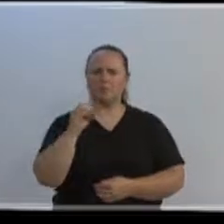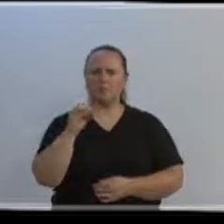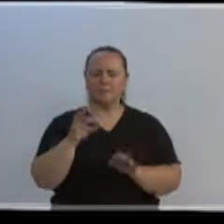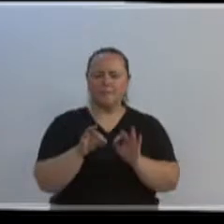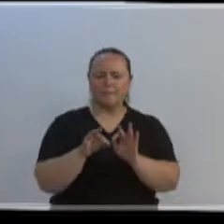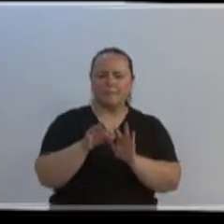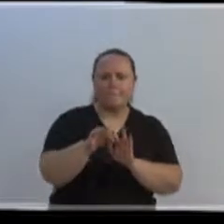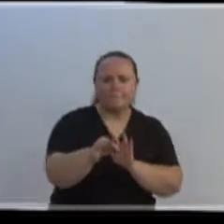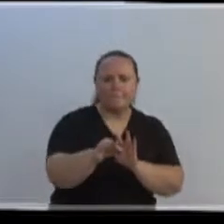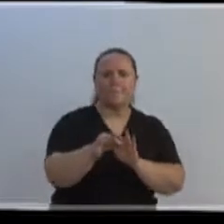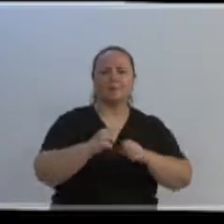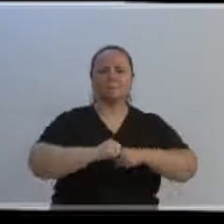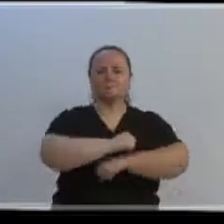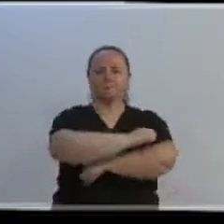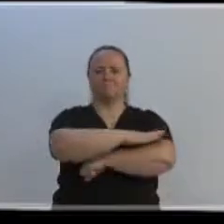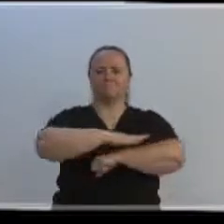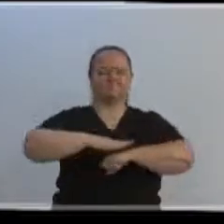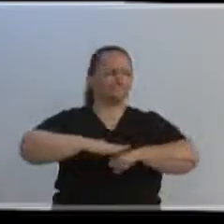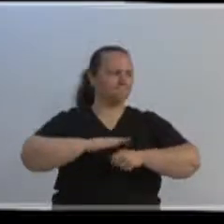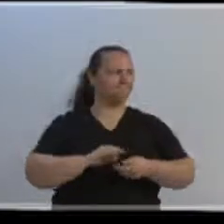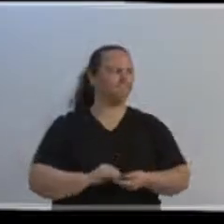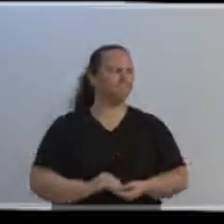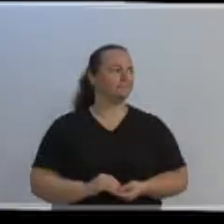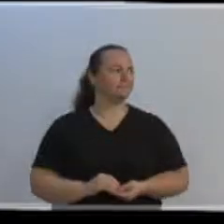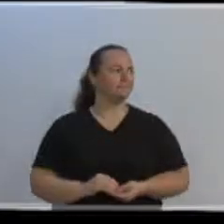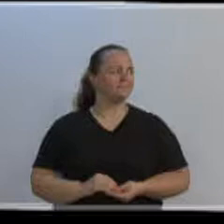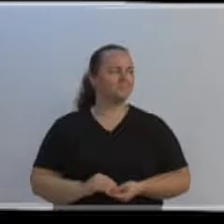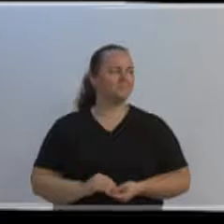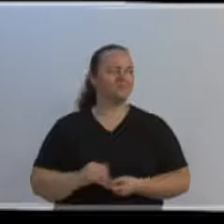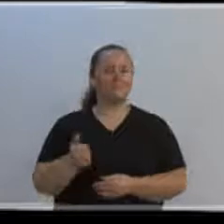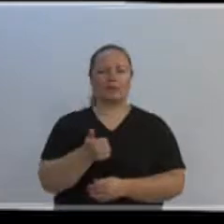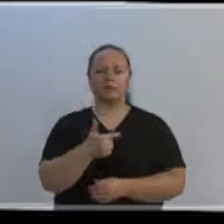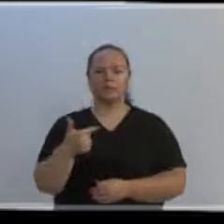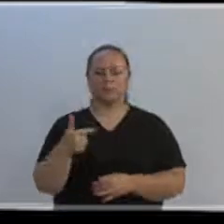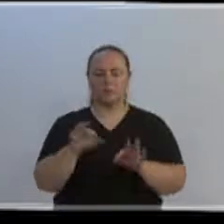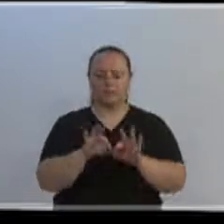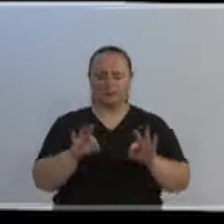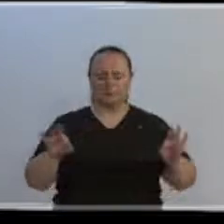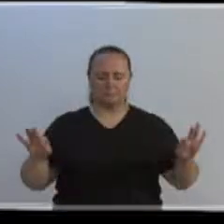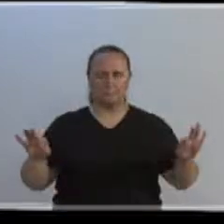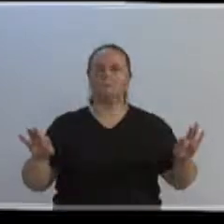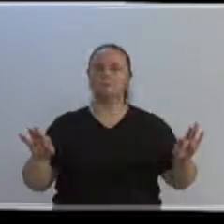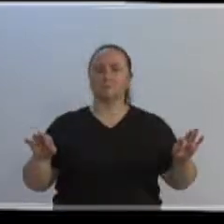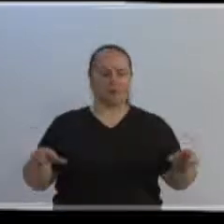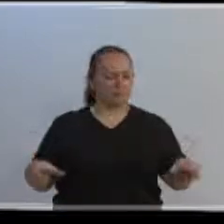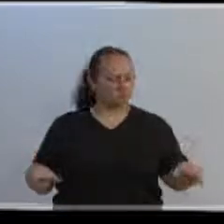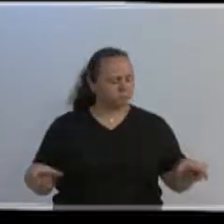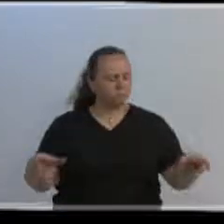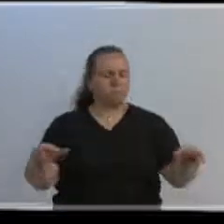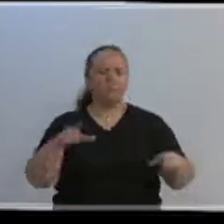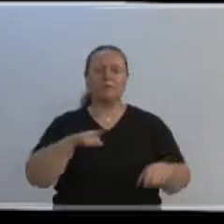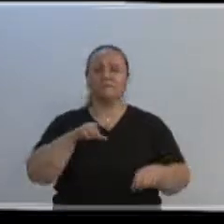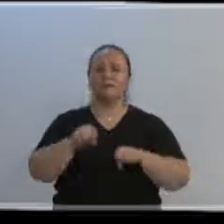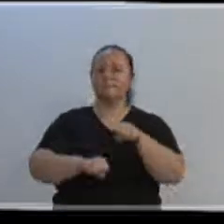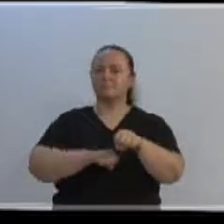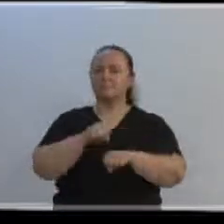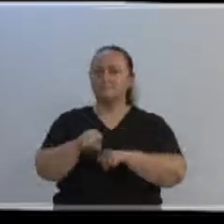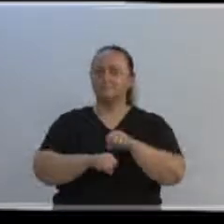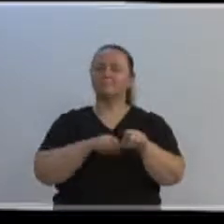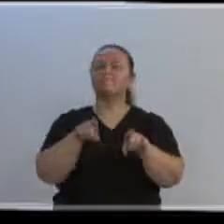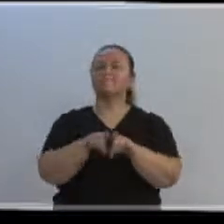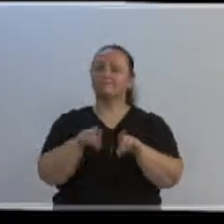que passou a dispor então de 12 metros de largura com o alargamento da pista implantação da ciclofaixa para